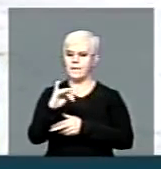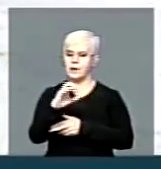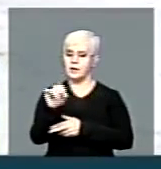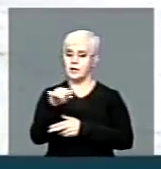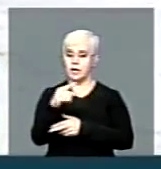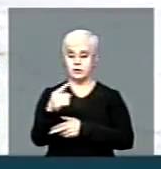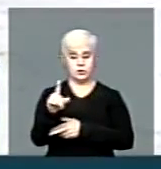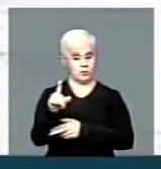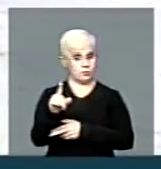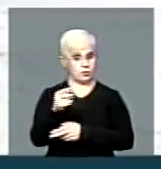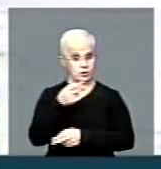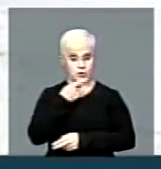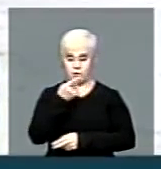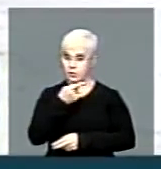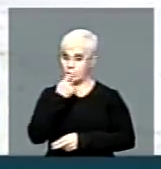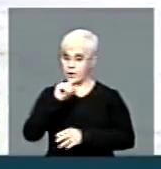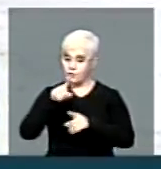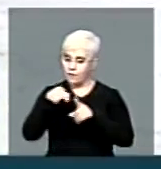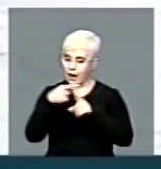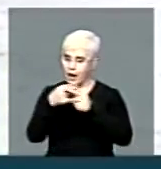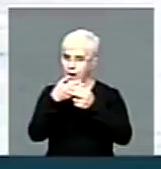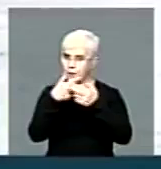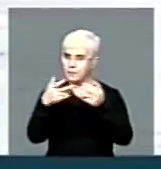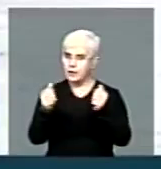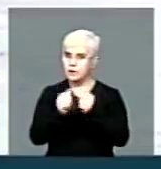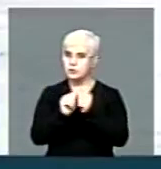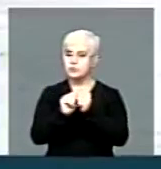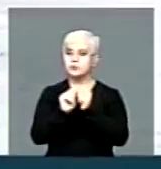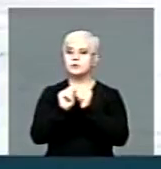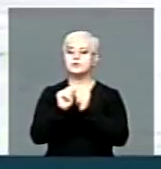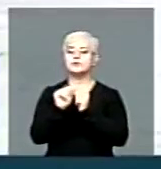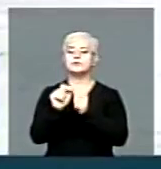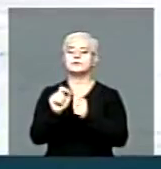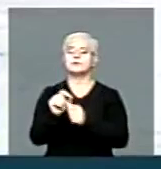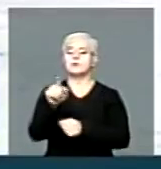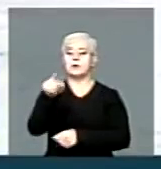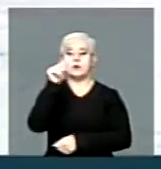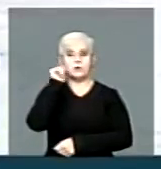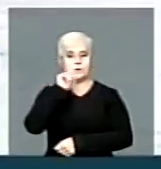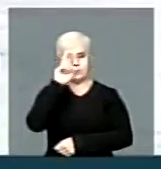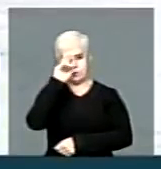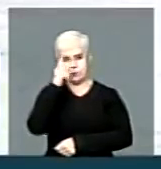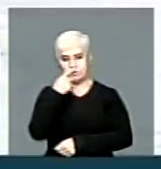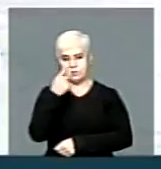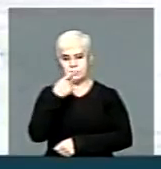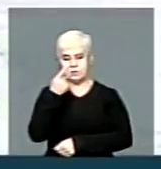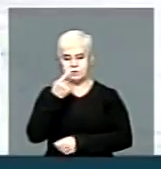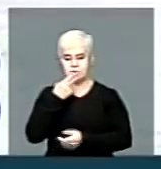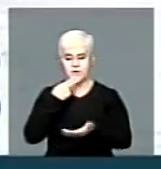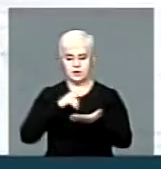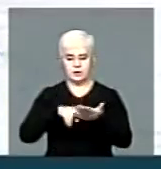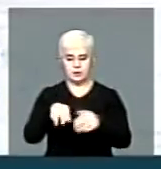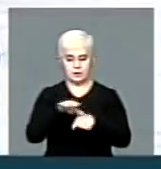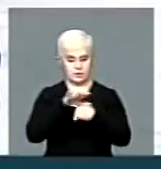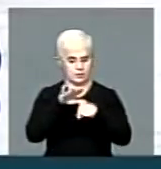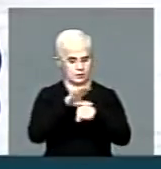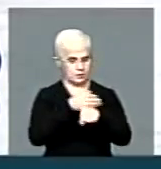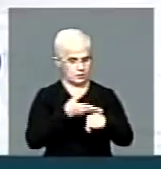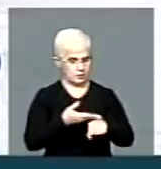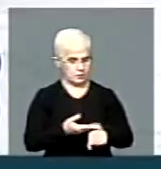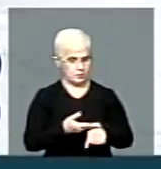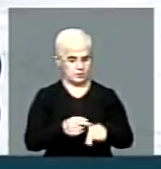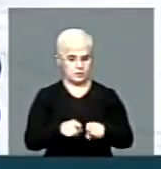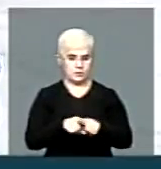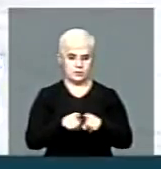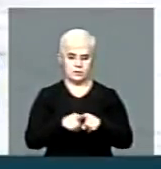aditar mais as considerações de Vossa Excelência o seguinte: quando Vossa Excelência se reporta à Carta Constitucional e há 5